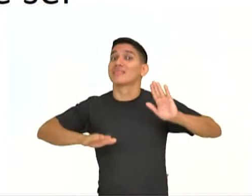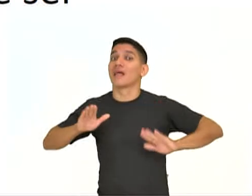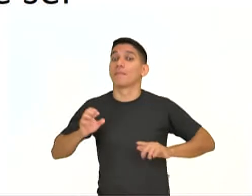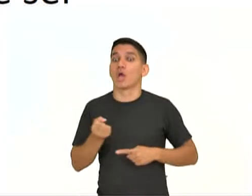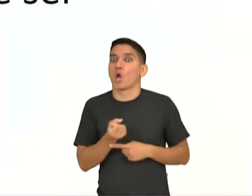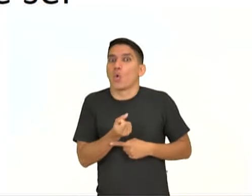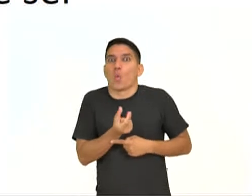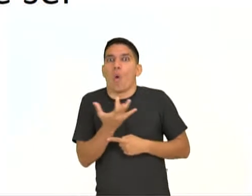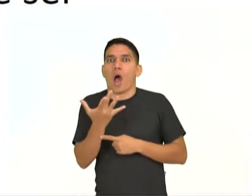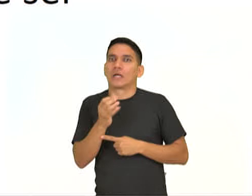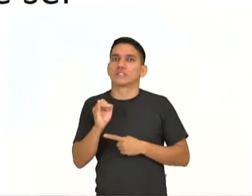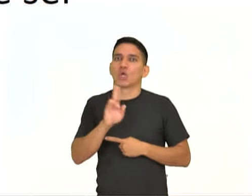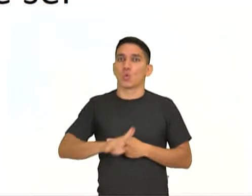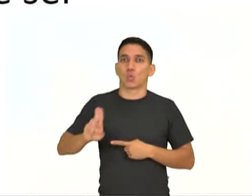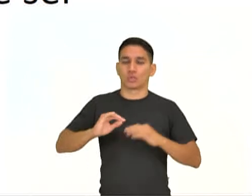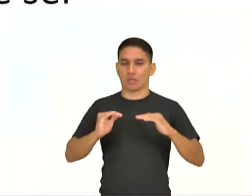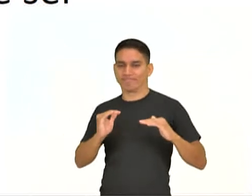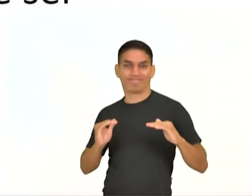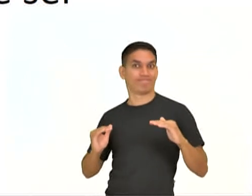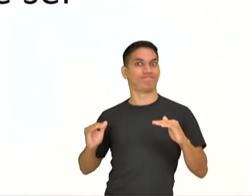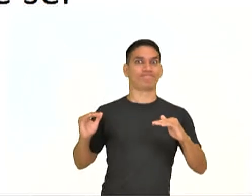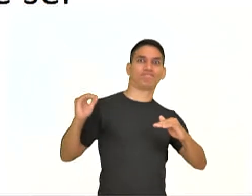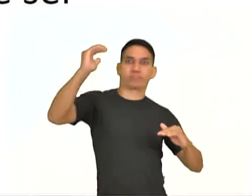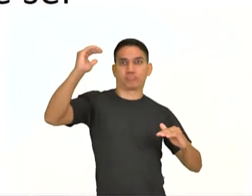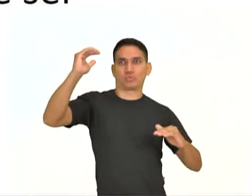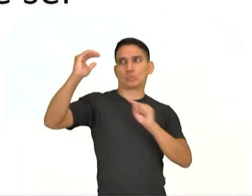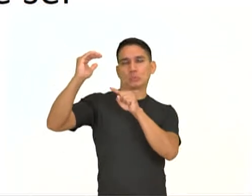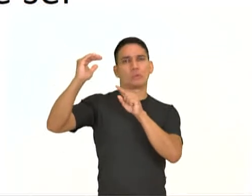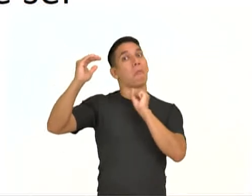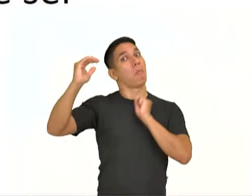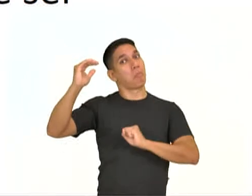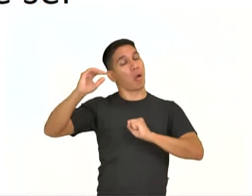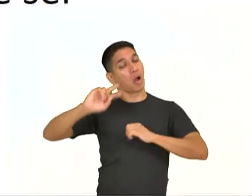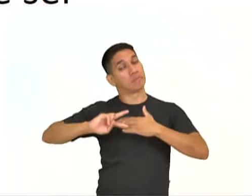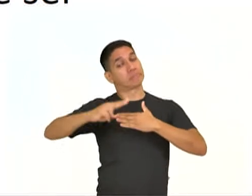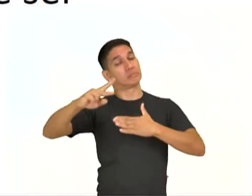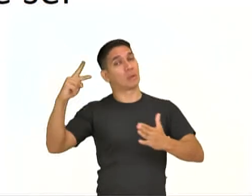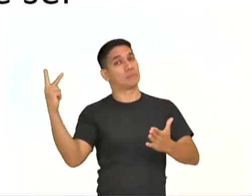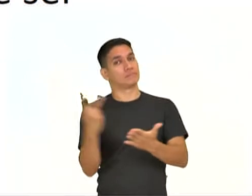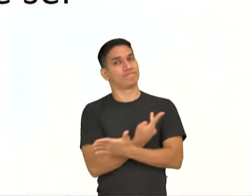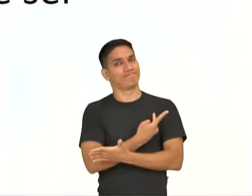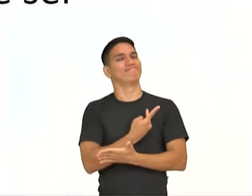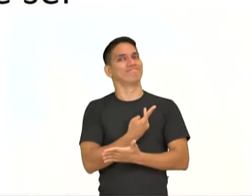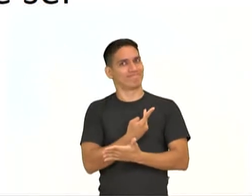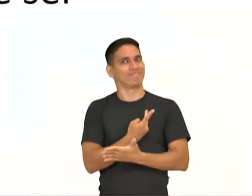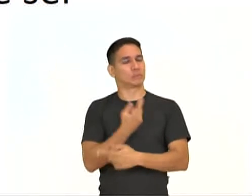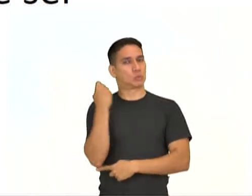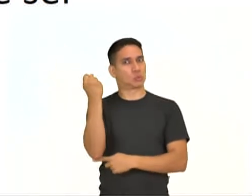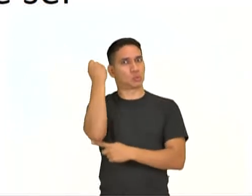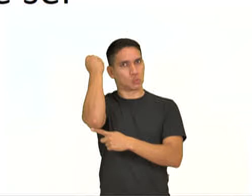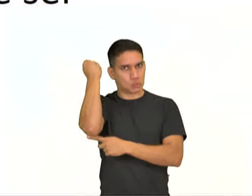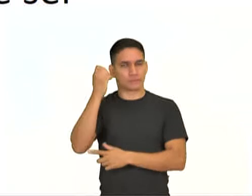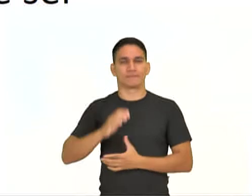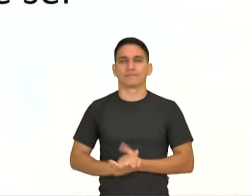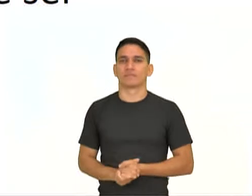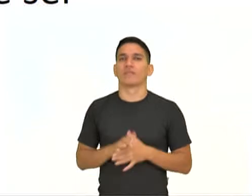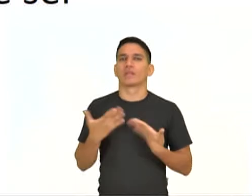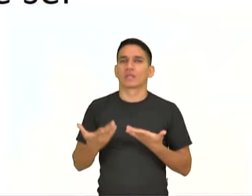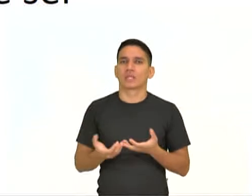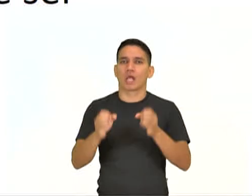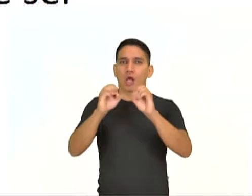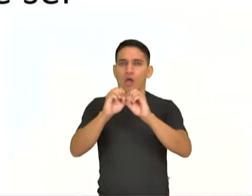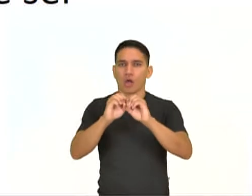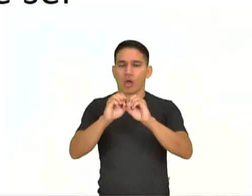ou ruim, o excesso de sódio também gera complicações e bem sérias. A Organização Mundial da